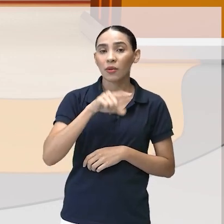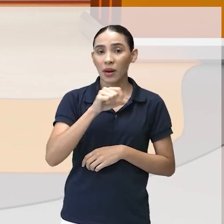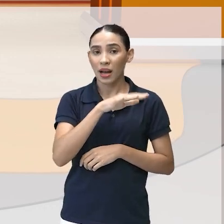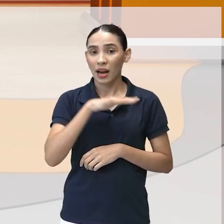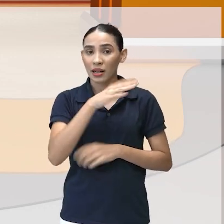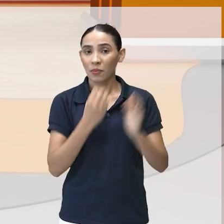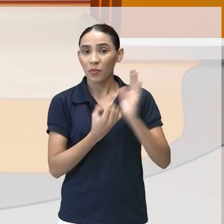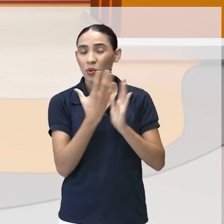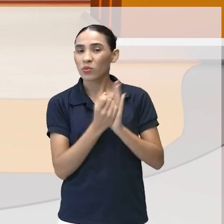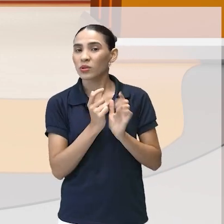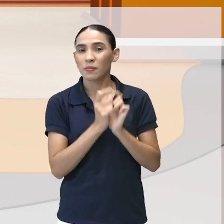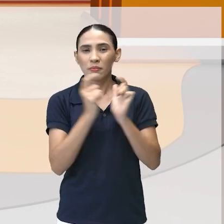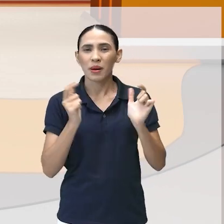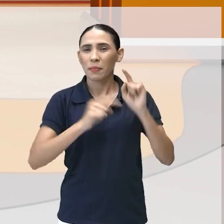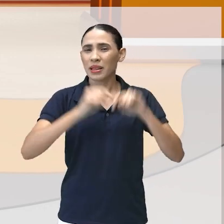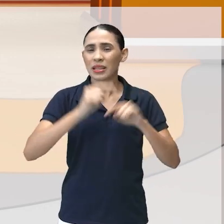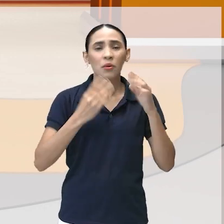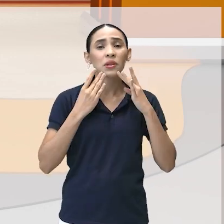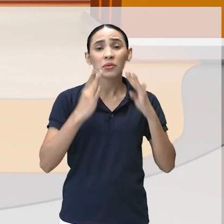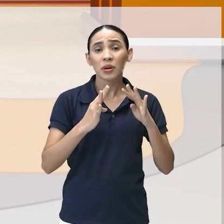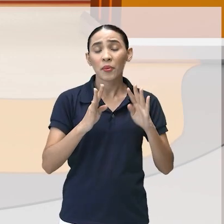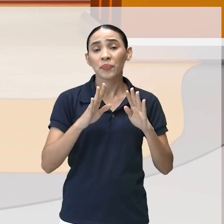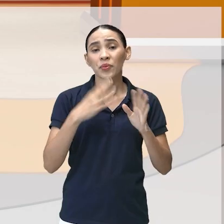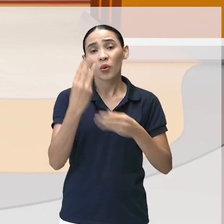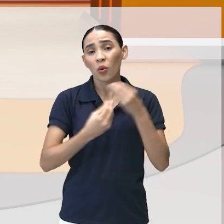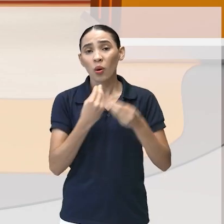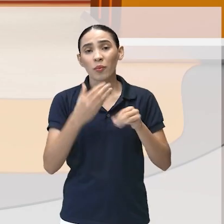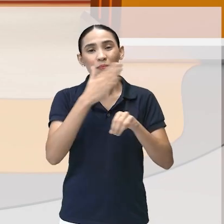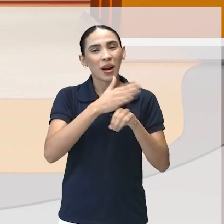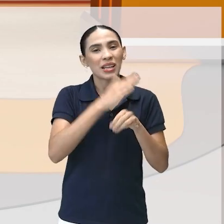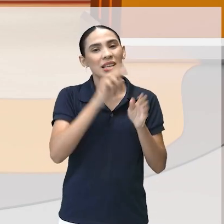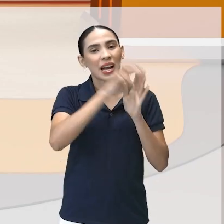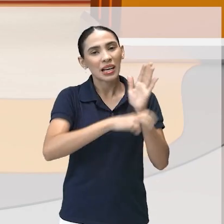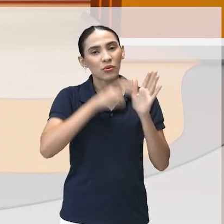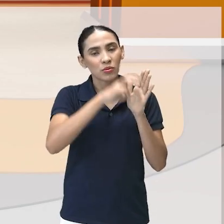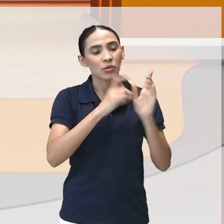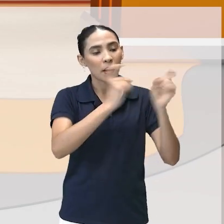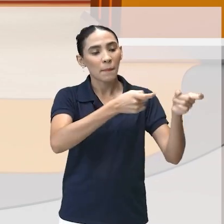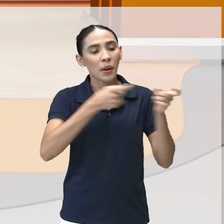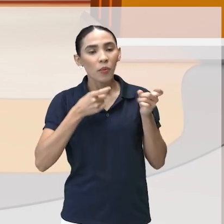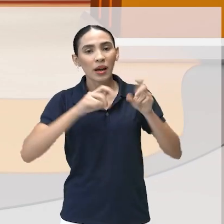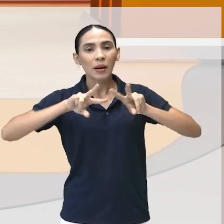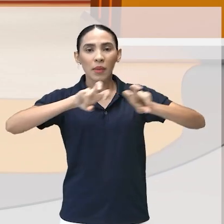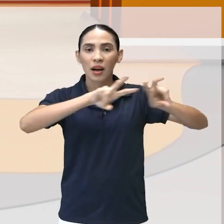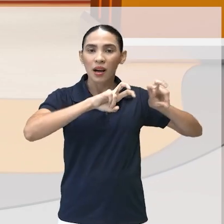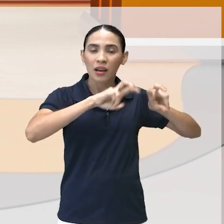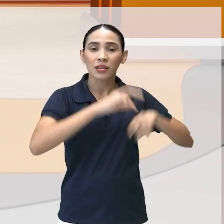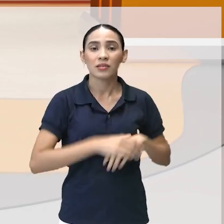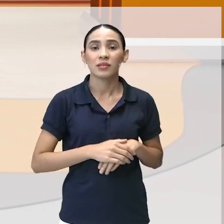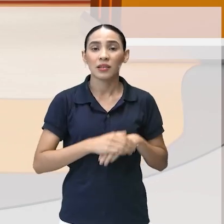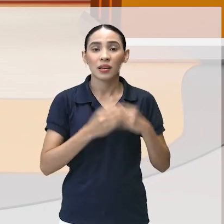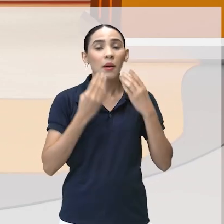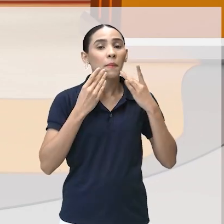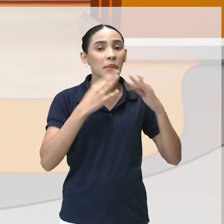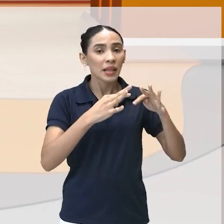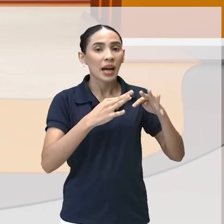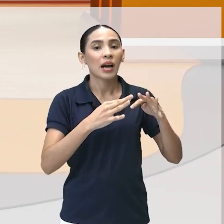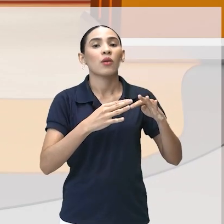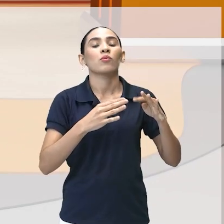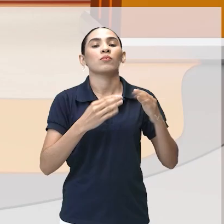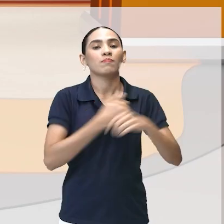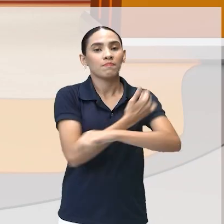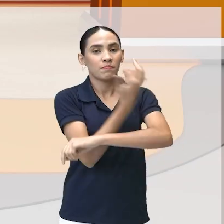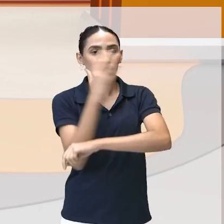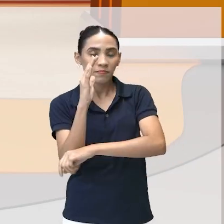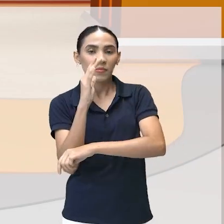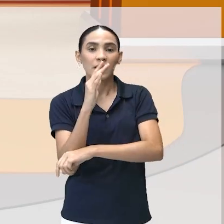setor que produz basicamente matéria-prima, através da atividade de agricultura, pecuária e extrativismo, mineral, animal e